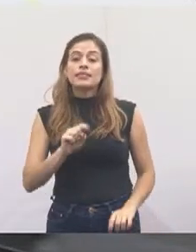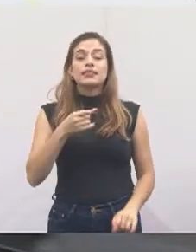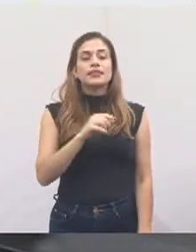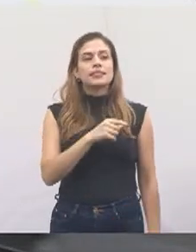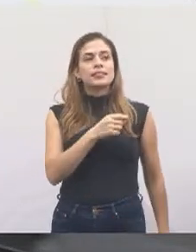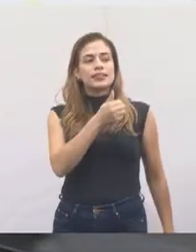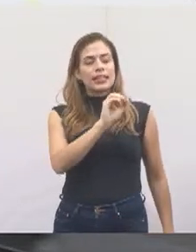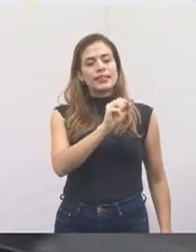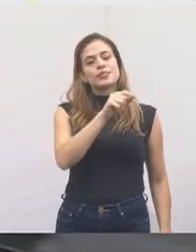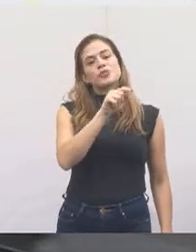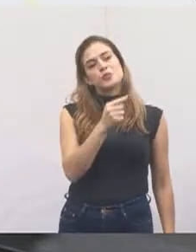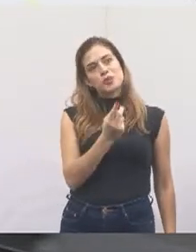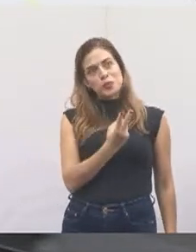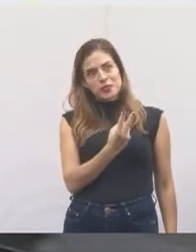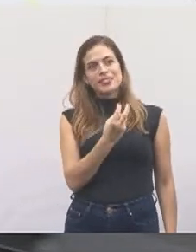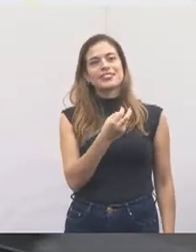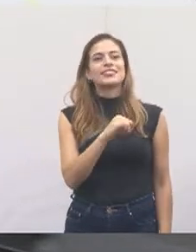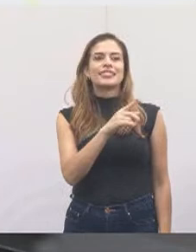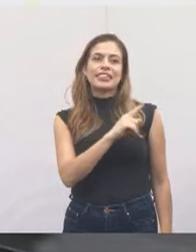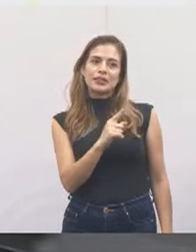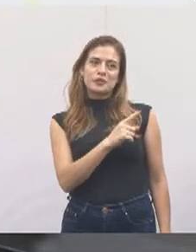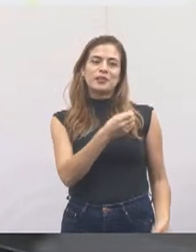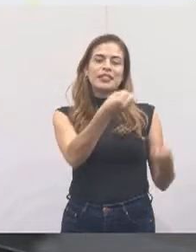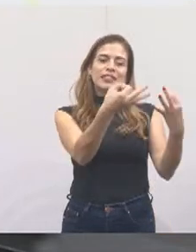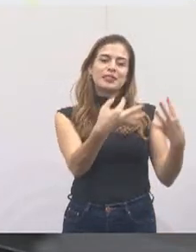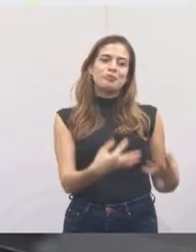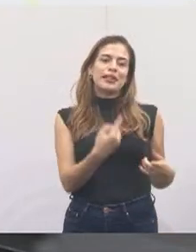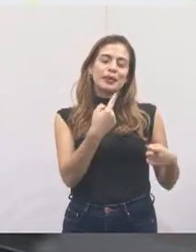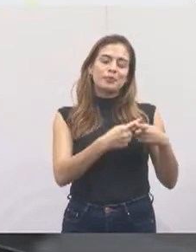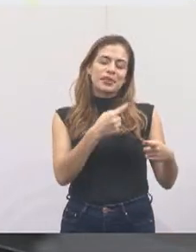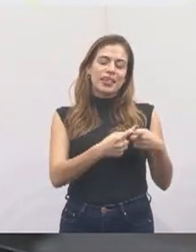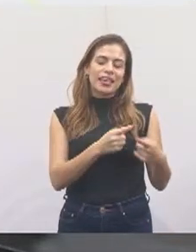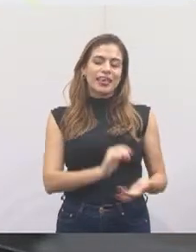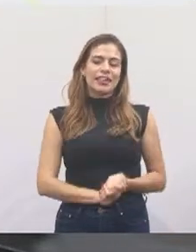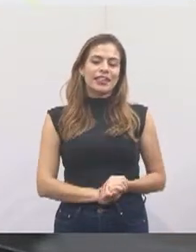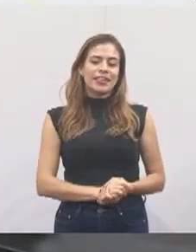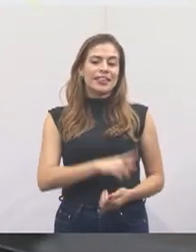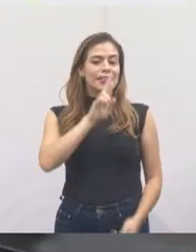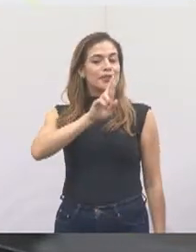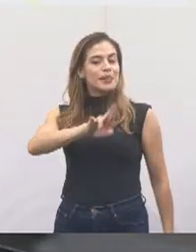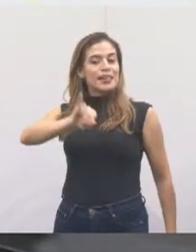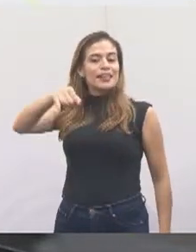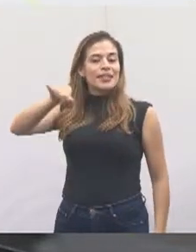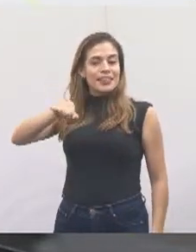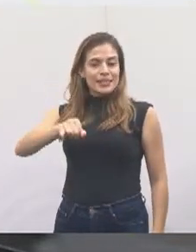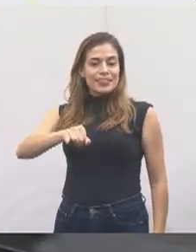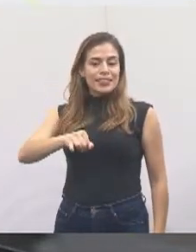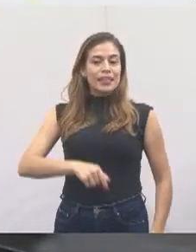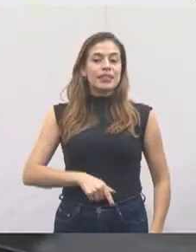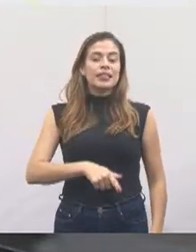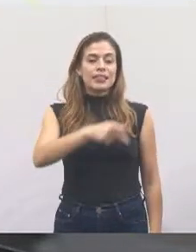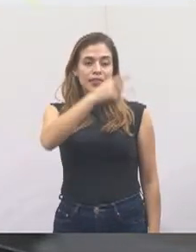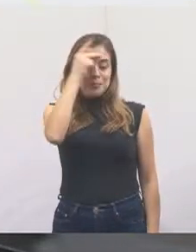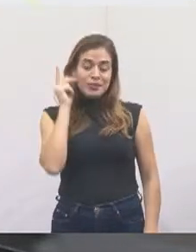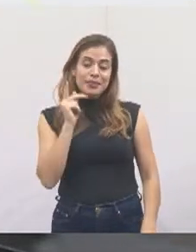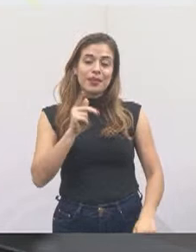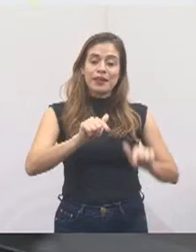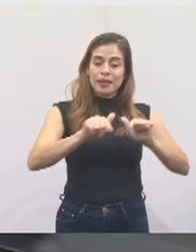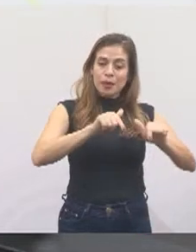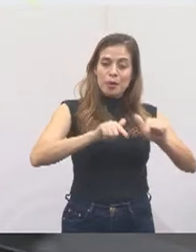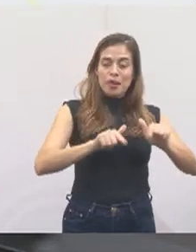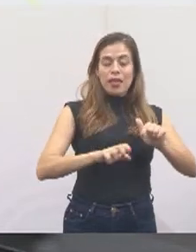se não justifica motivo resposta sim pelos funcionários da empresa